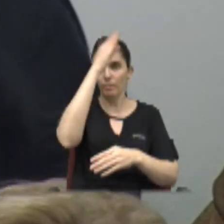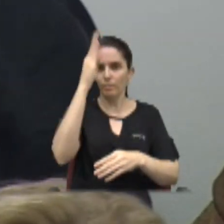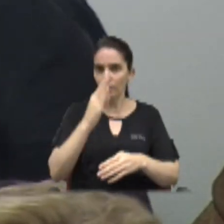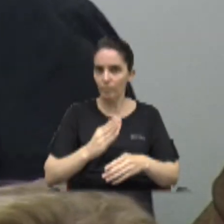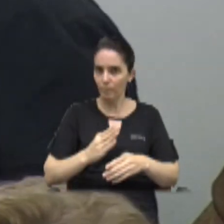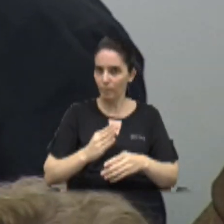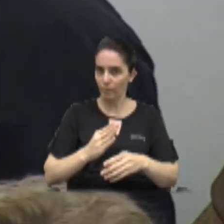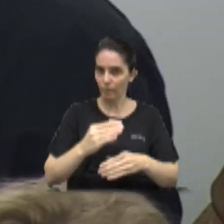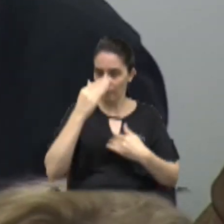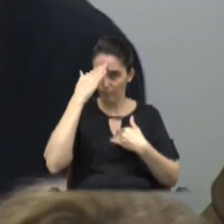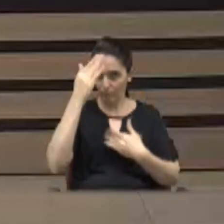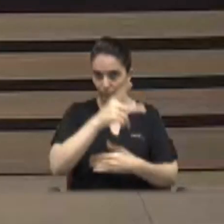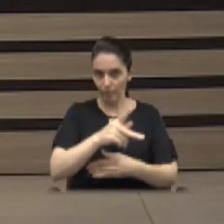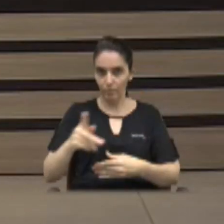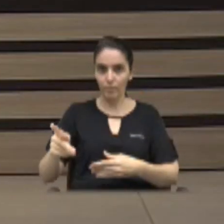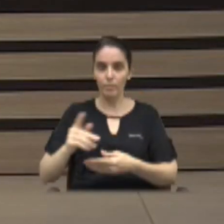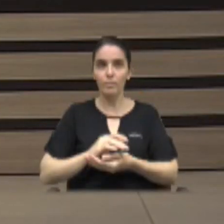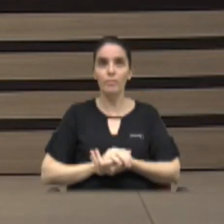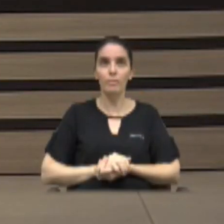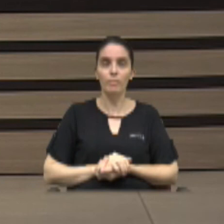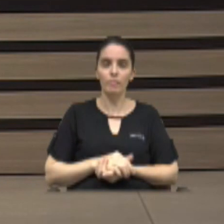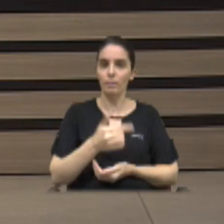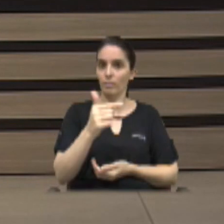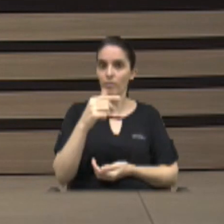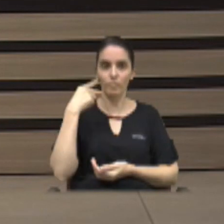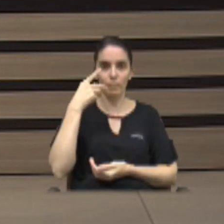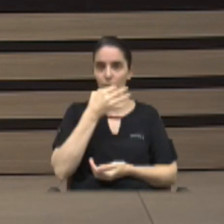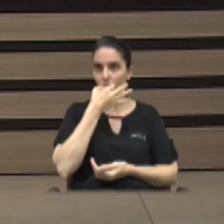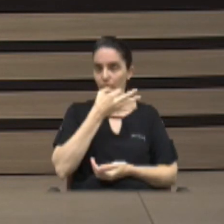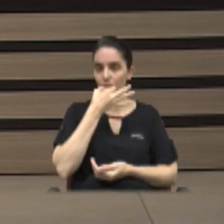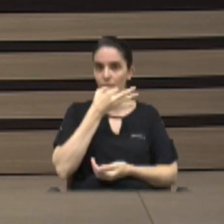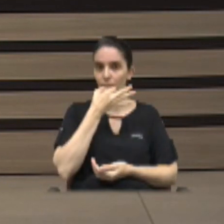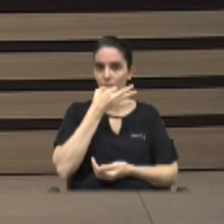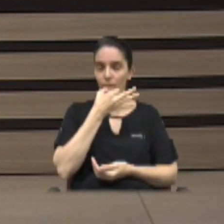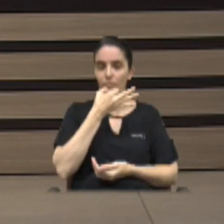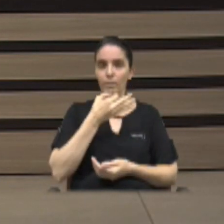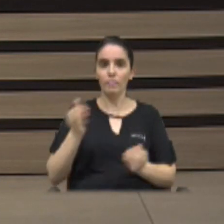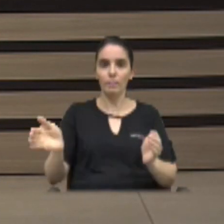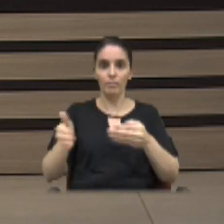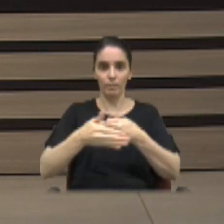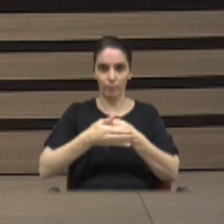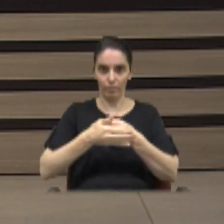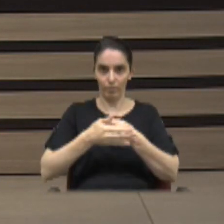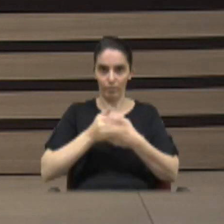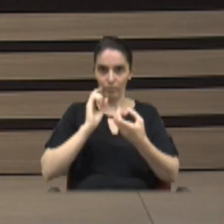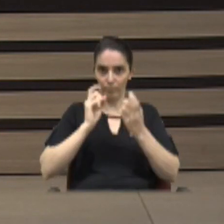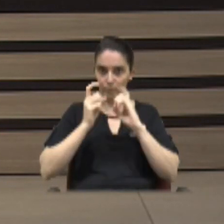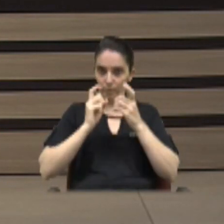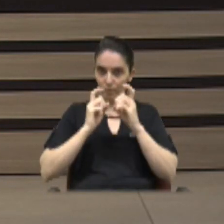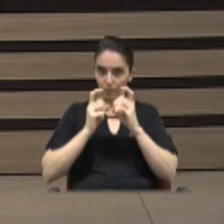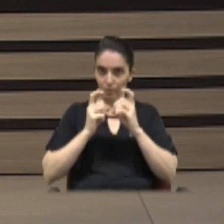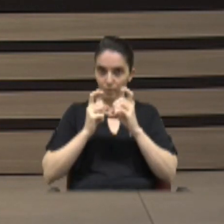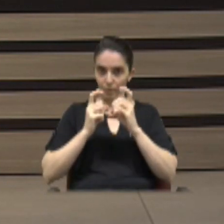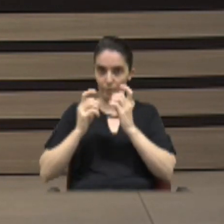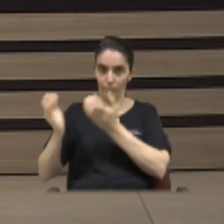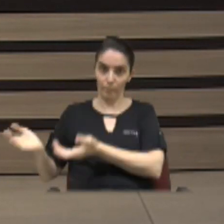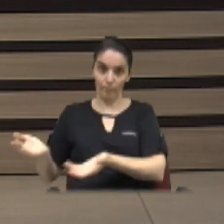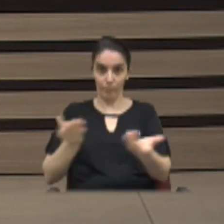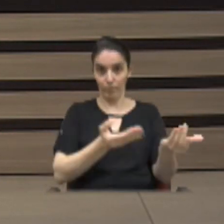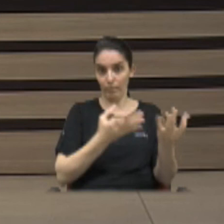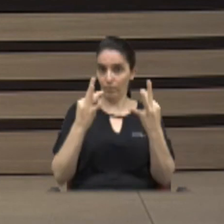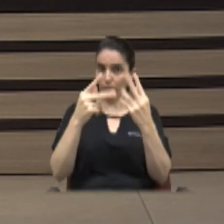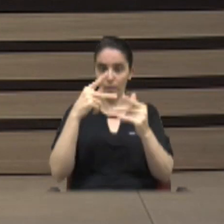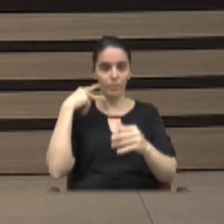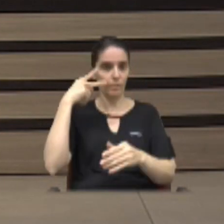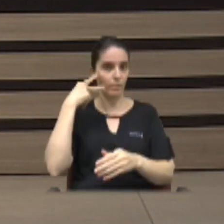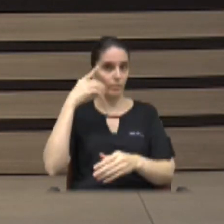Muito obrigado, presidente. Não havendo mais vereadores que desejam usar a palavra, essa presidência encerra a presente sessão. E convoco os senhores